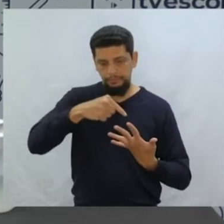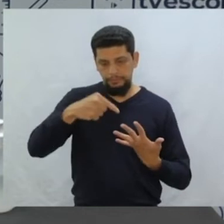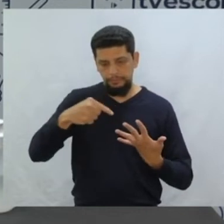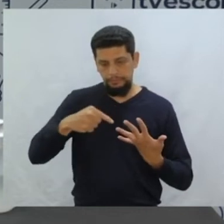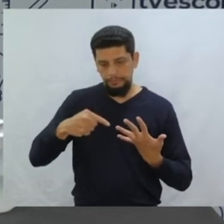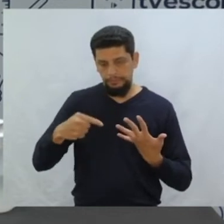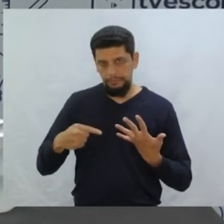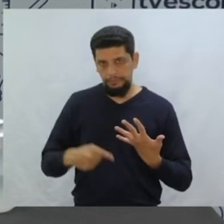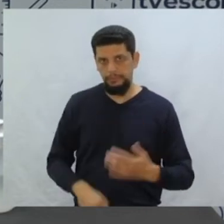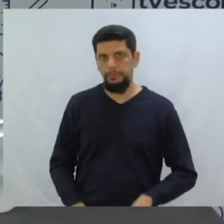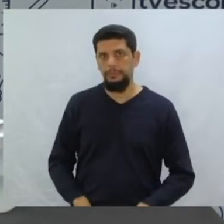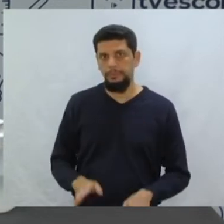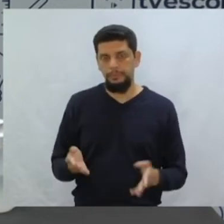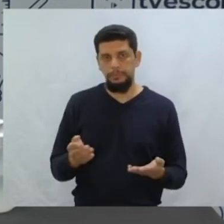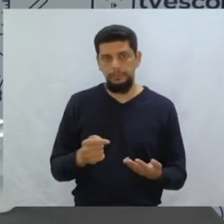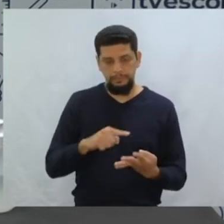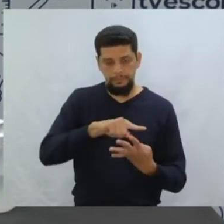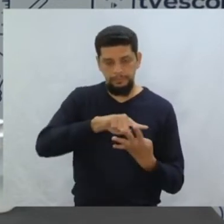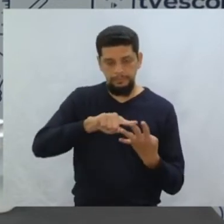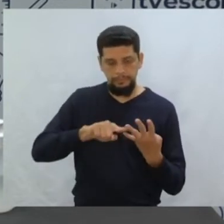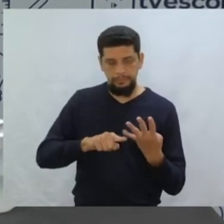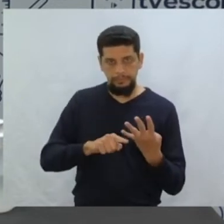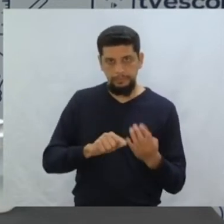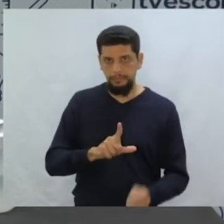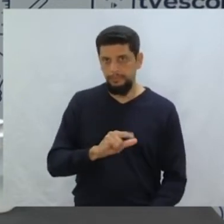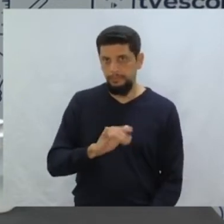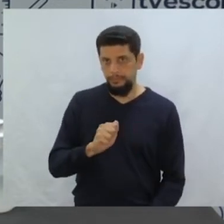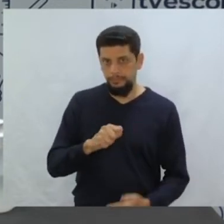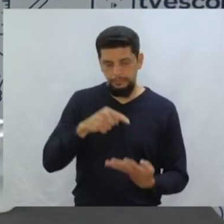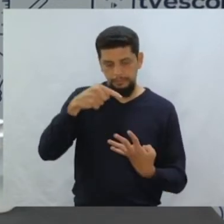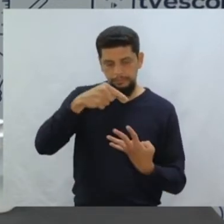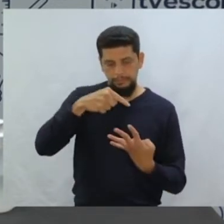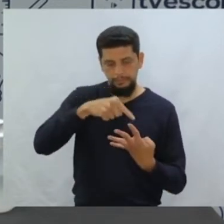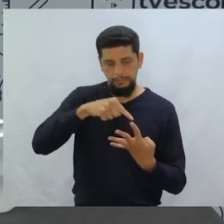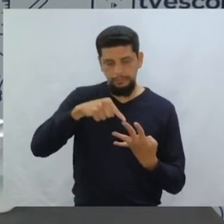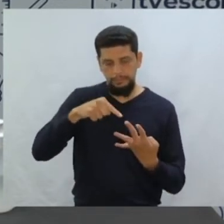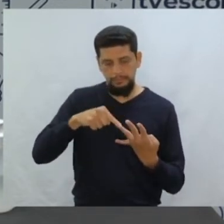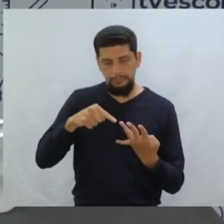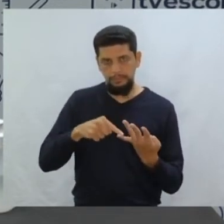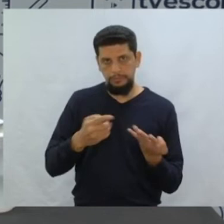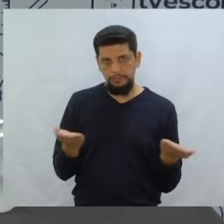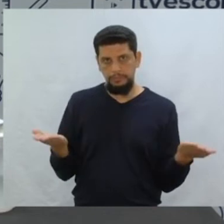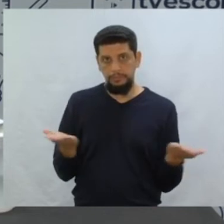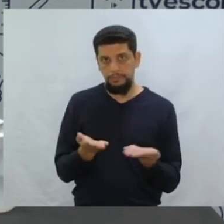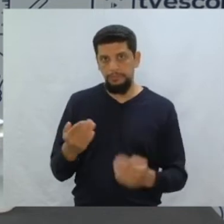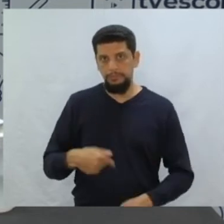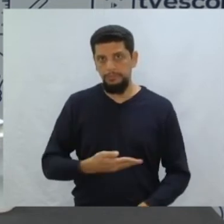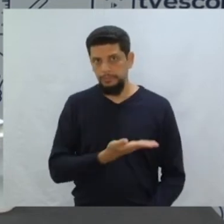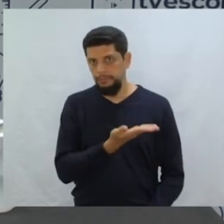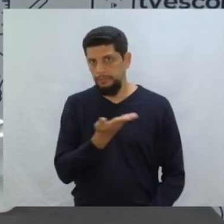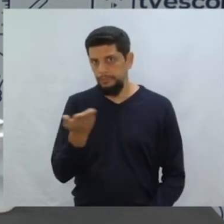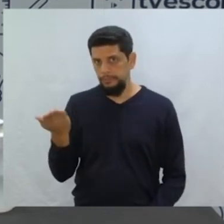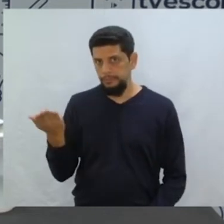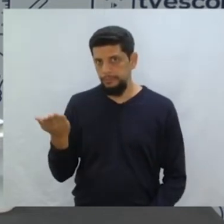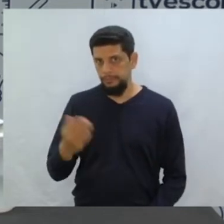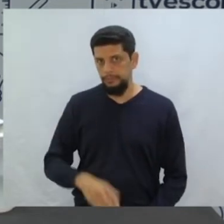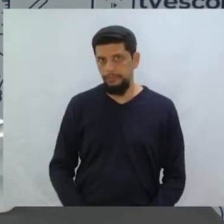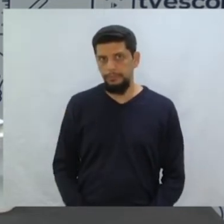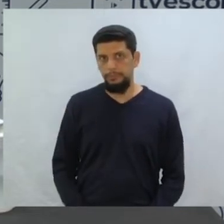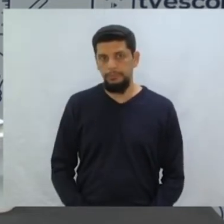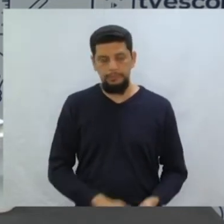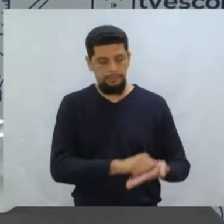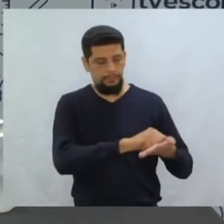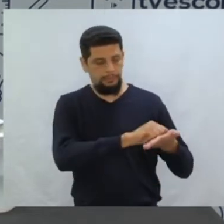alguns itens e a Lia separou 4 itens. E agora eu vou deixar